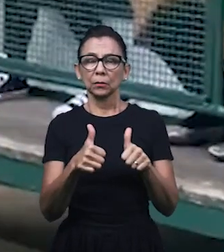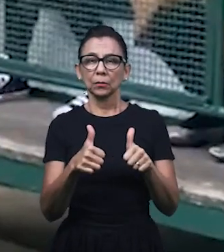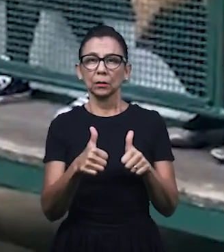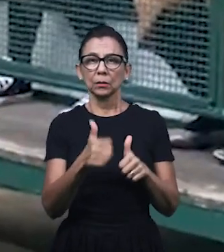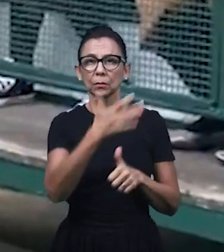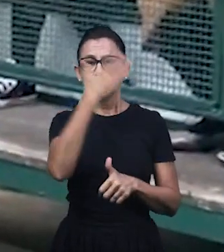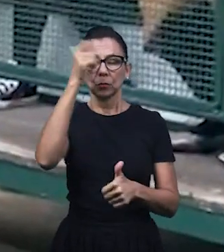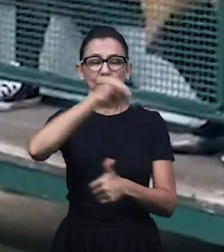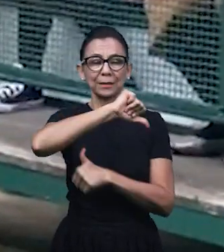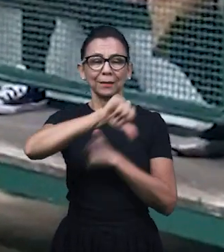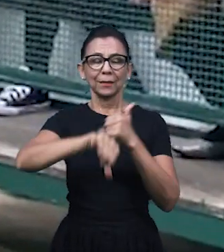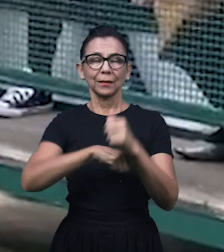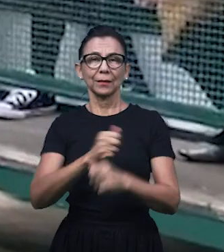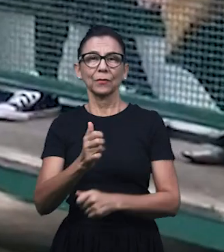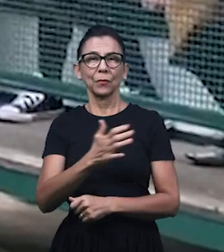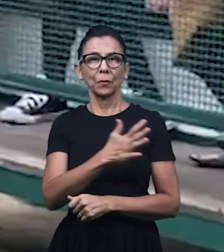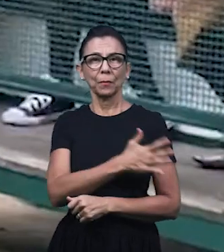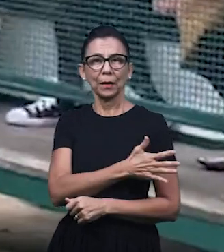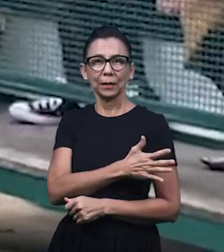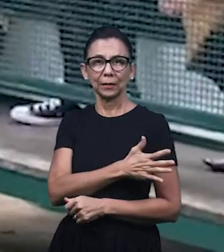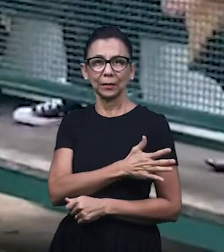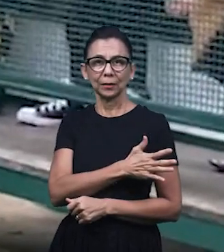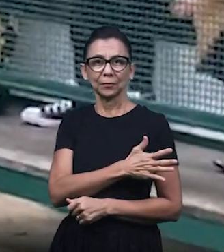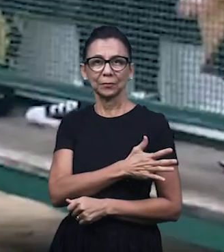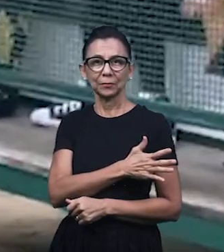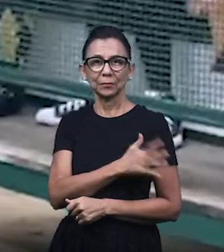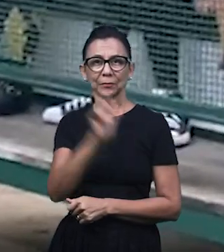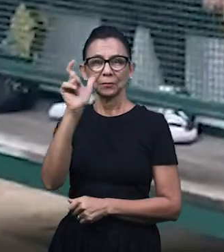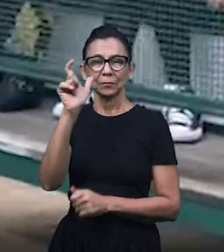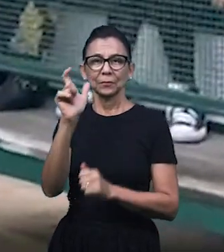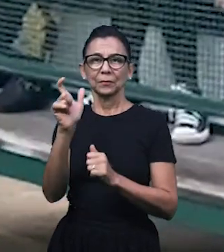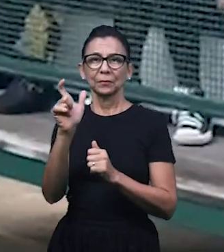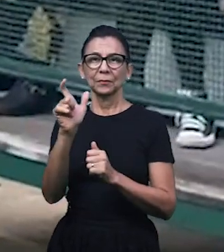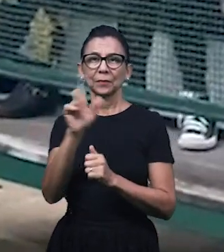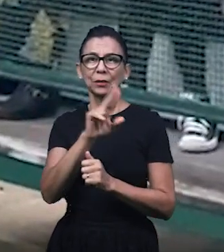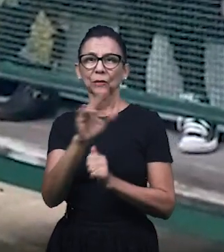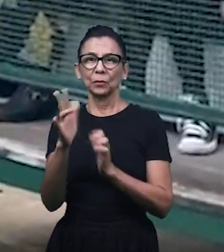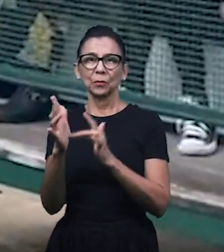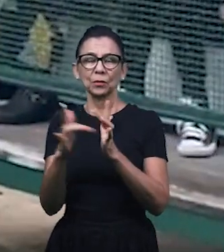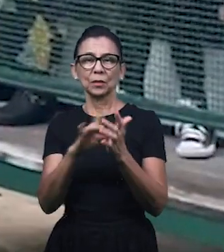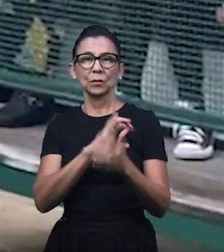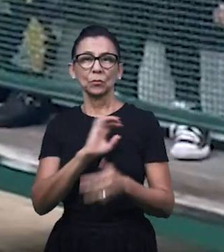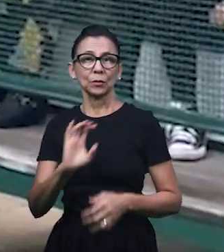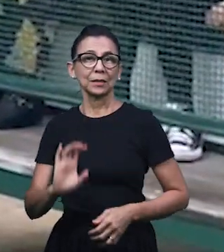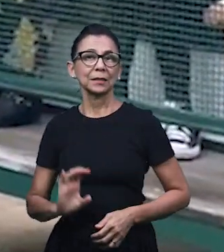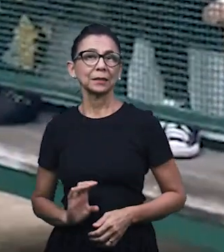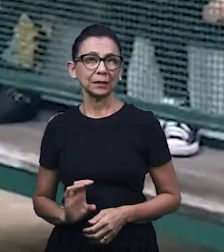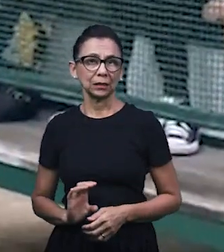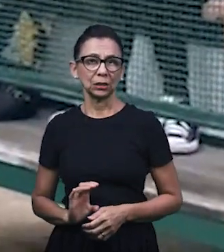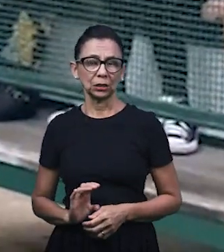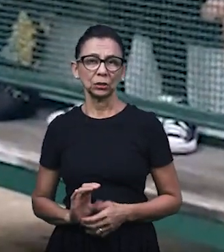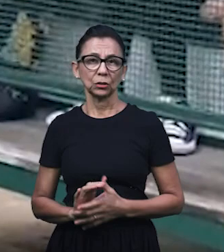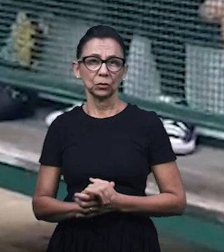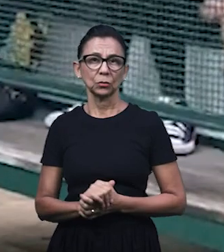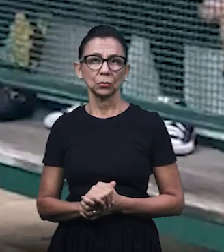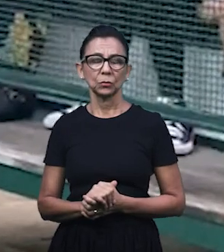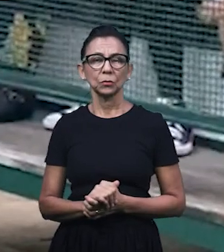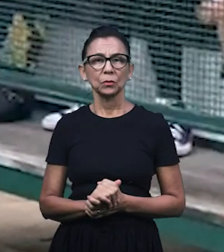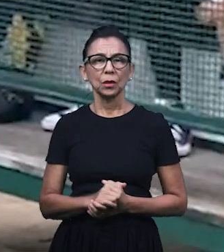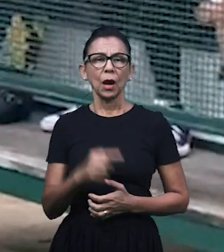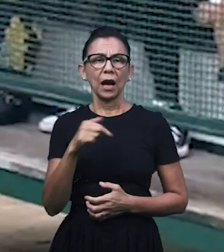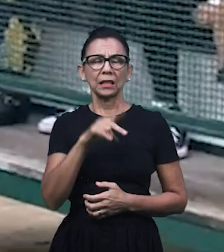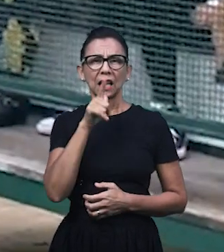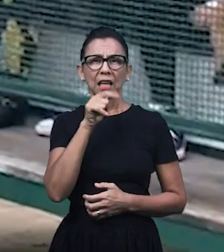Jesus. O batismo nas águas simboliza que o homem velho foi sepultado. Não é que o homem velho vai ser sepultado